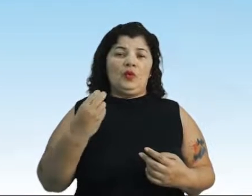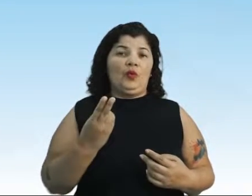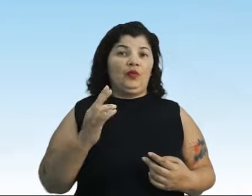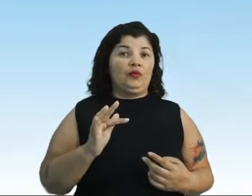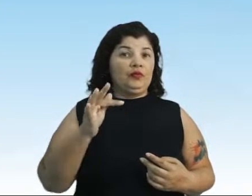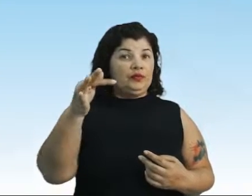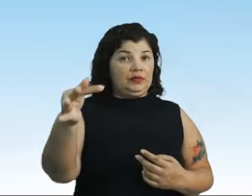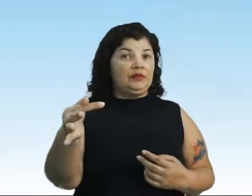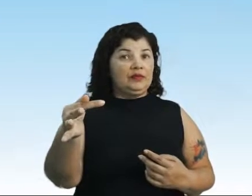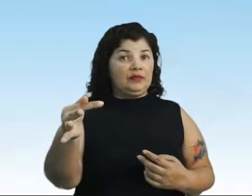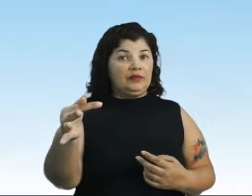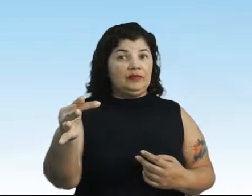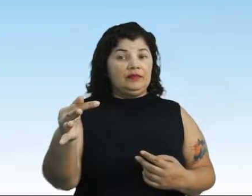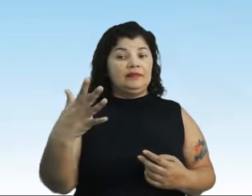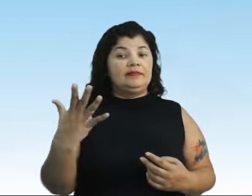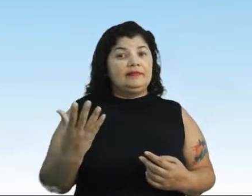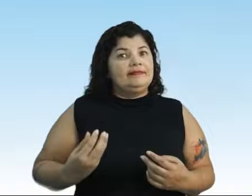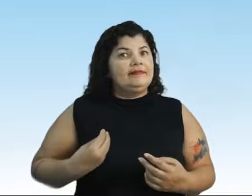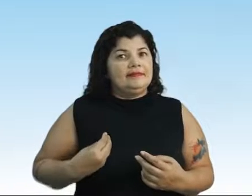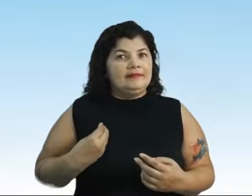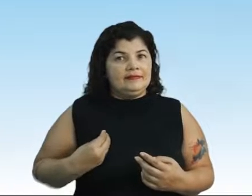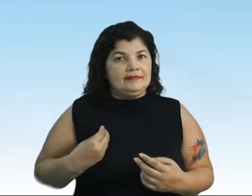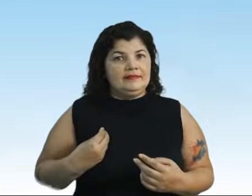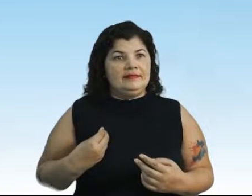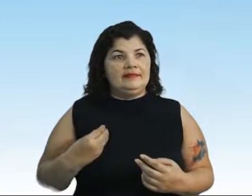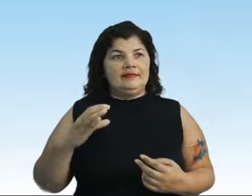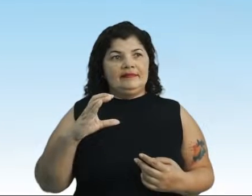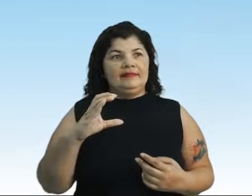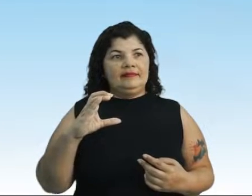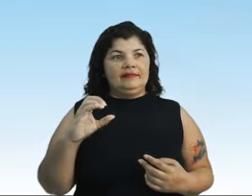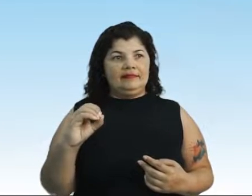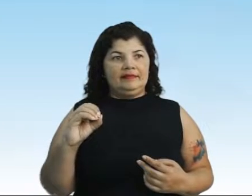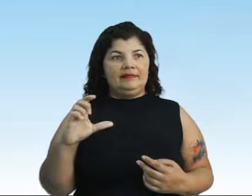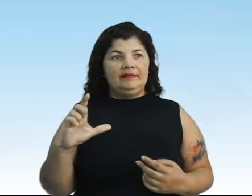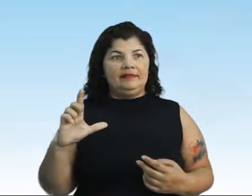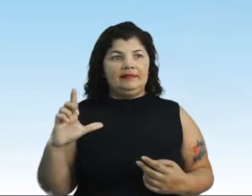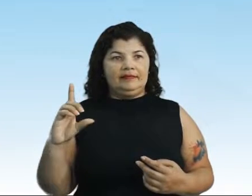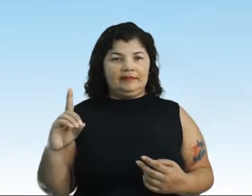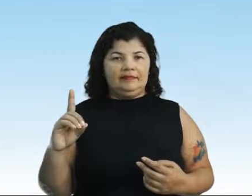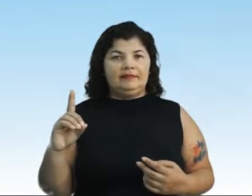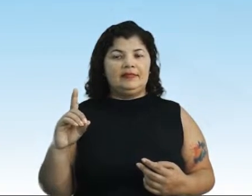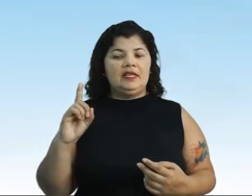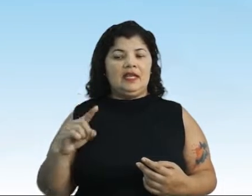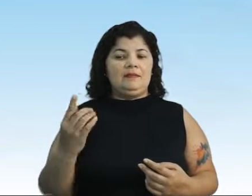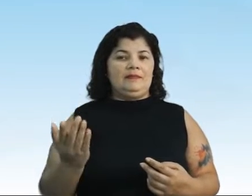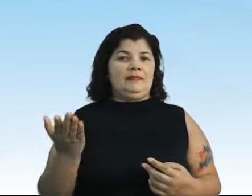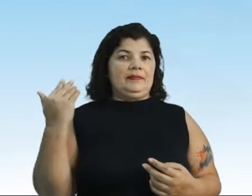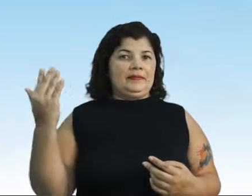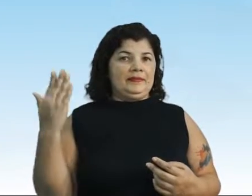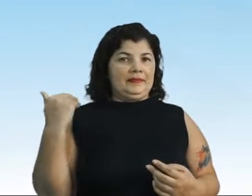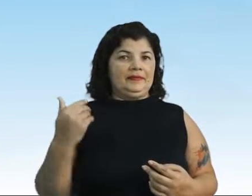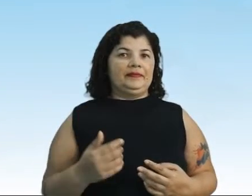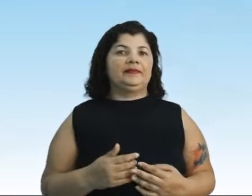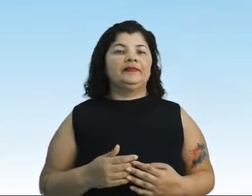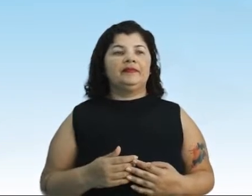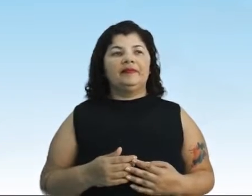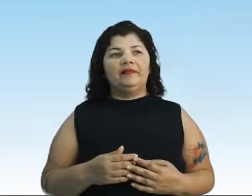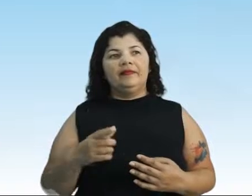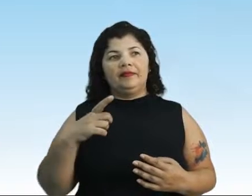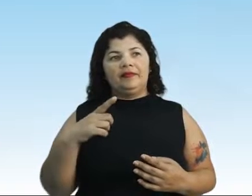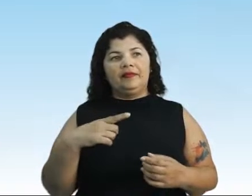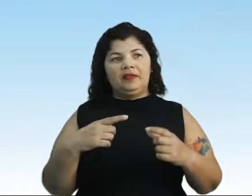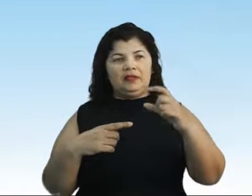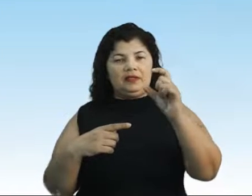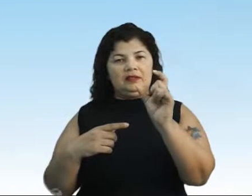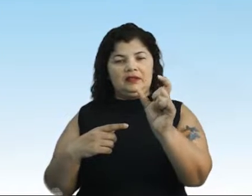nosso caso aqui o presente, e o could para uma ação passada. Eu separei aí algumas